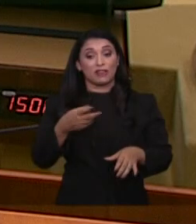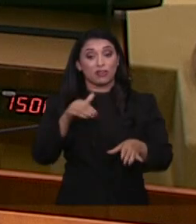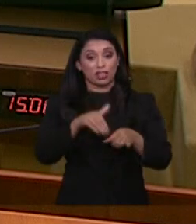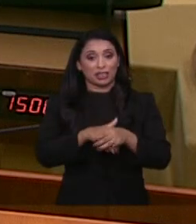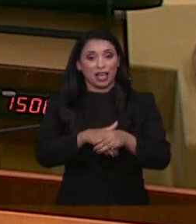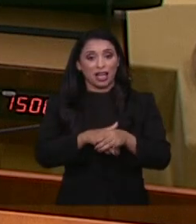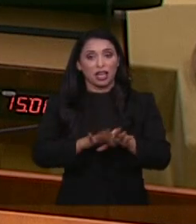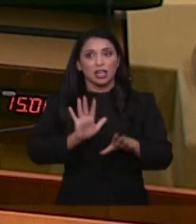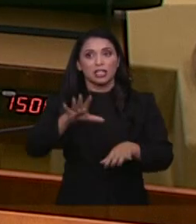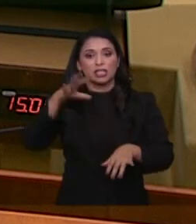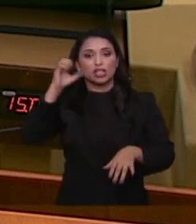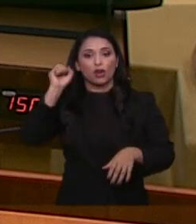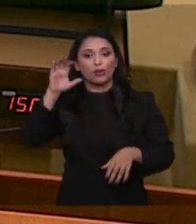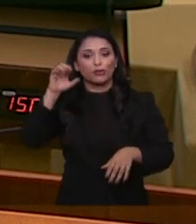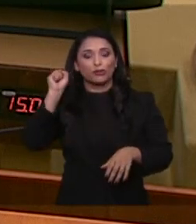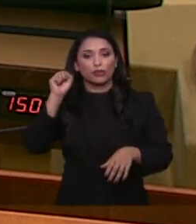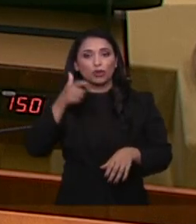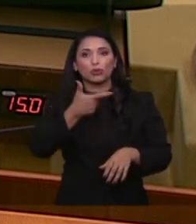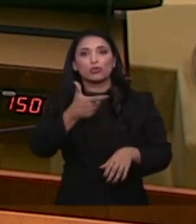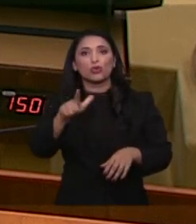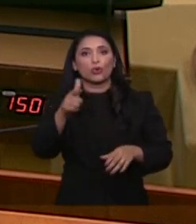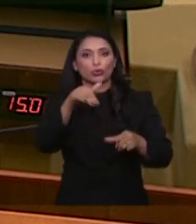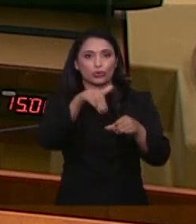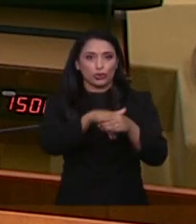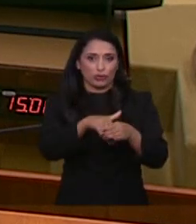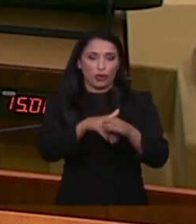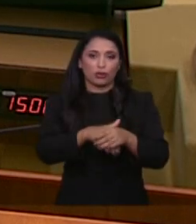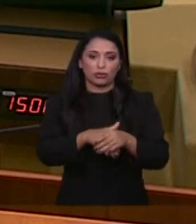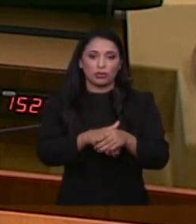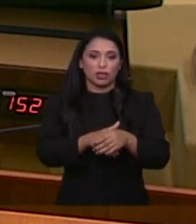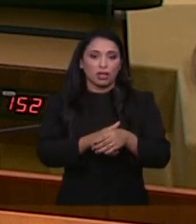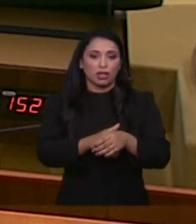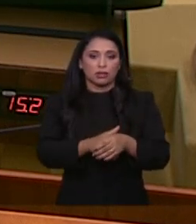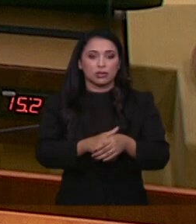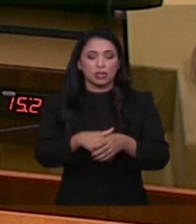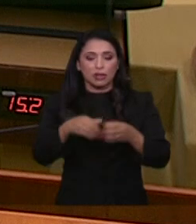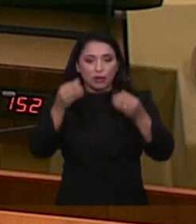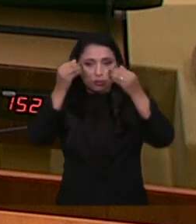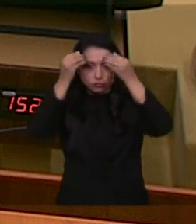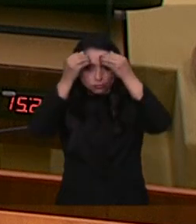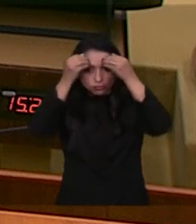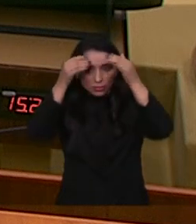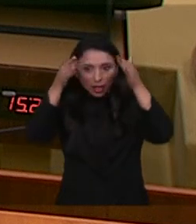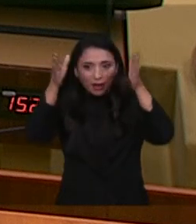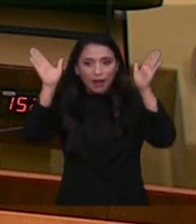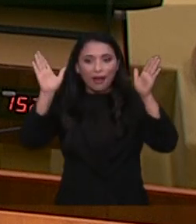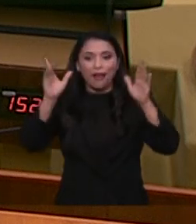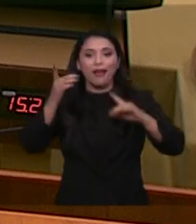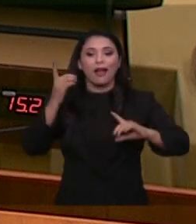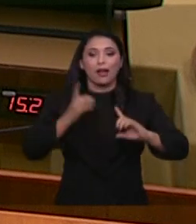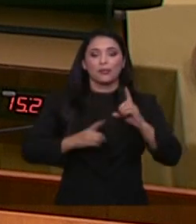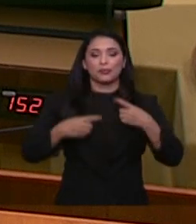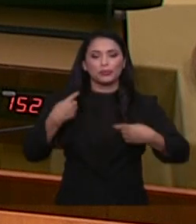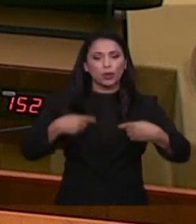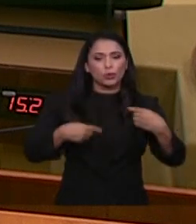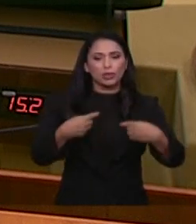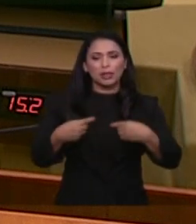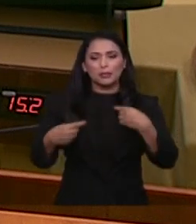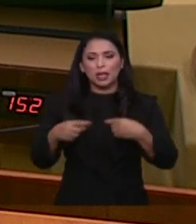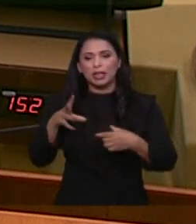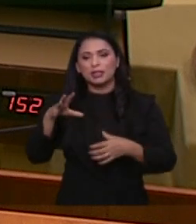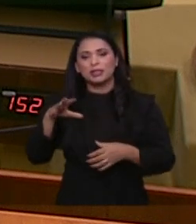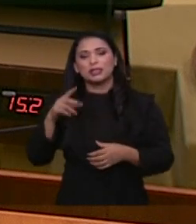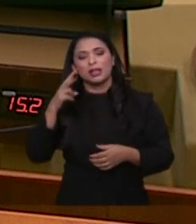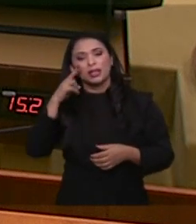mente, vamos dizer, mais aberta para todo o debate, na medida em que